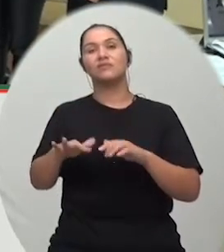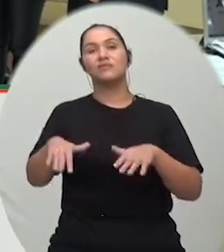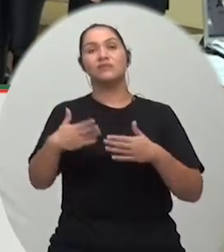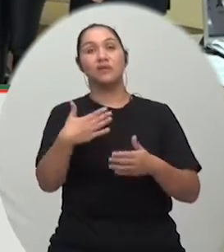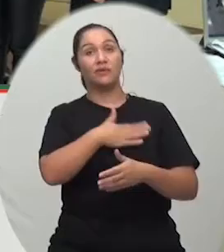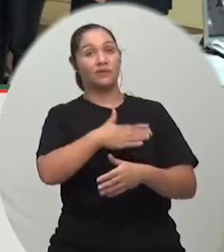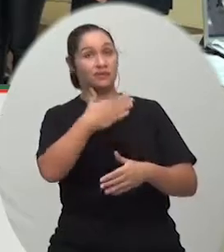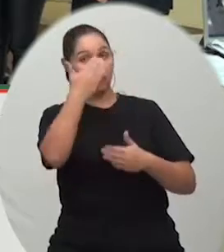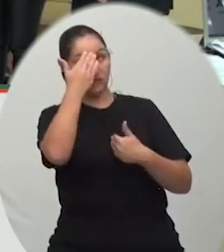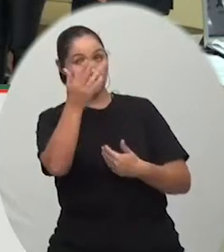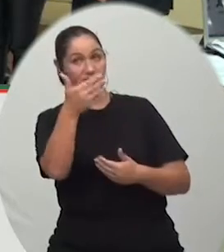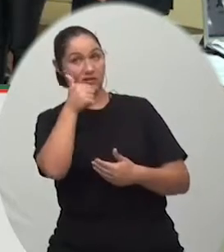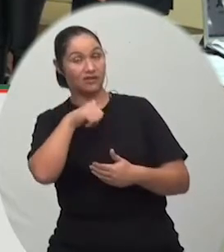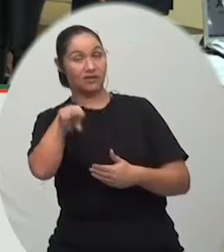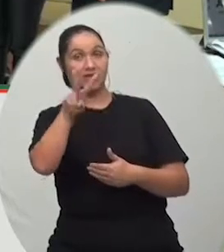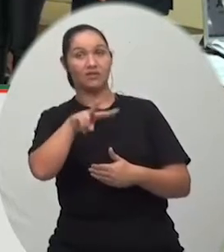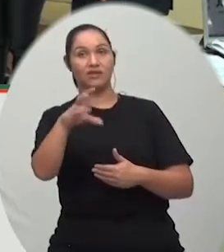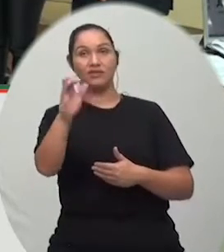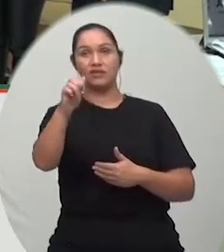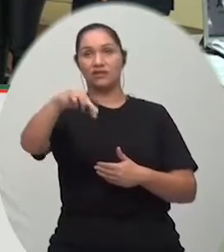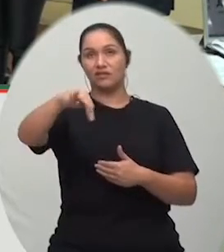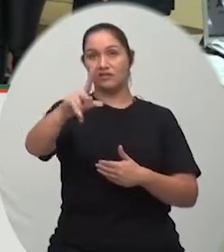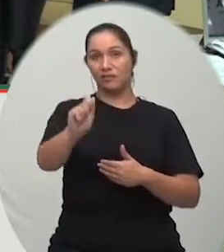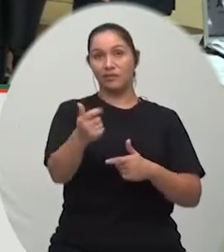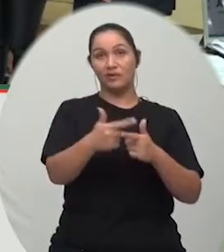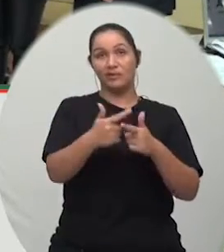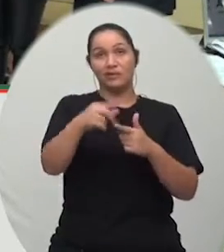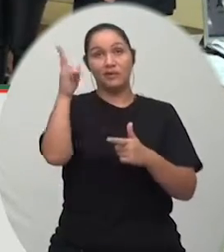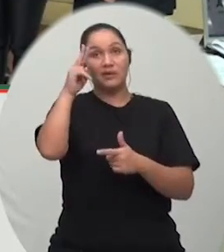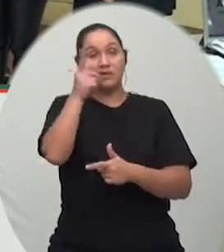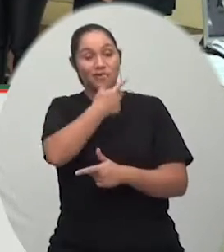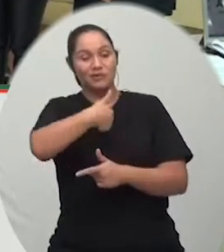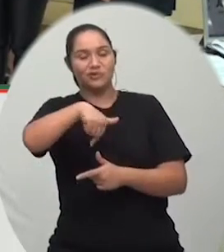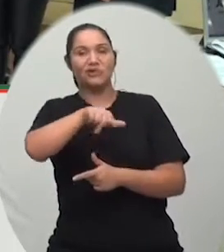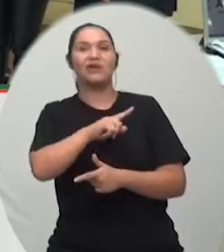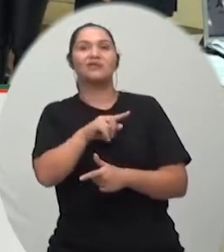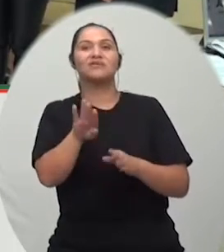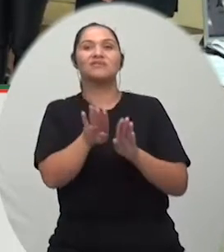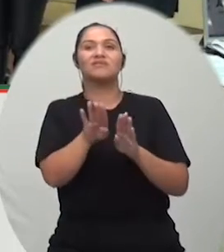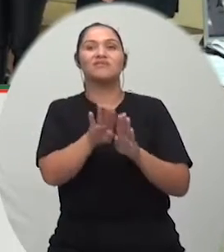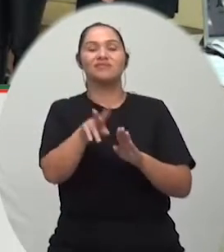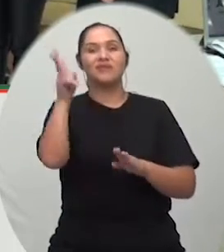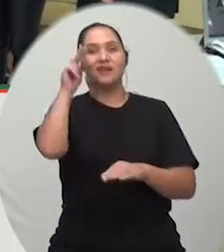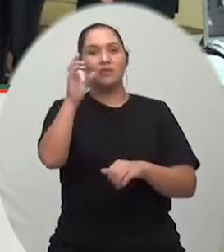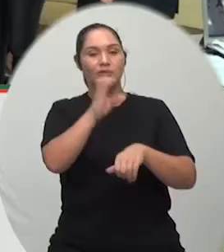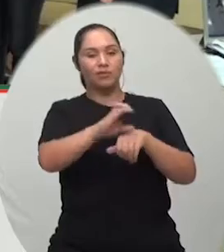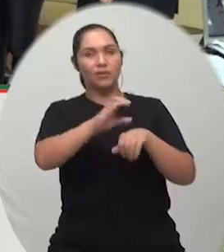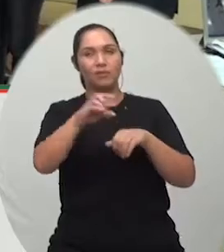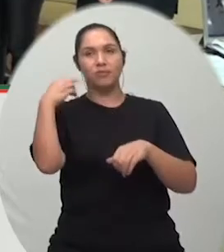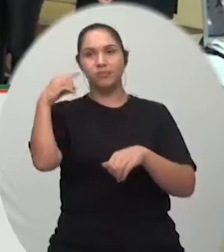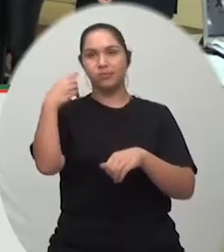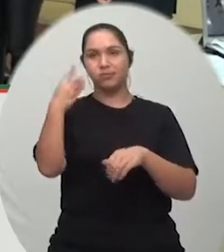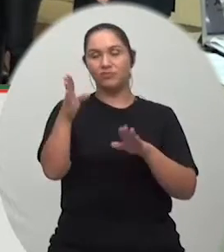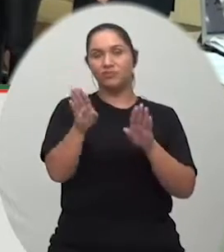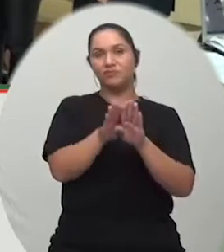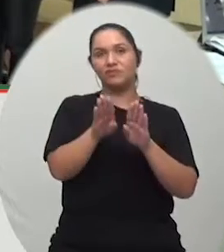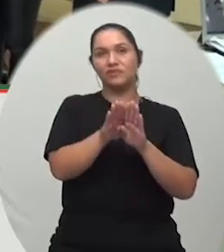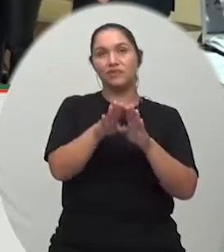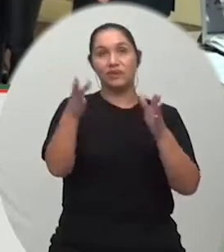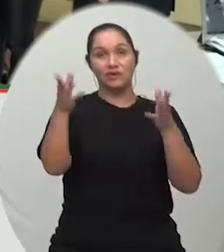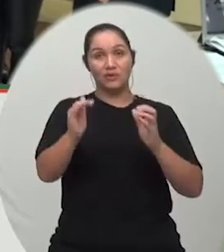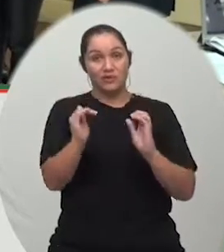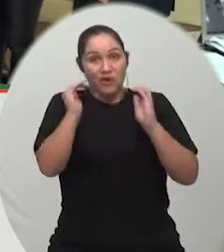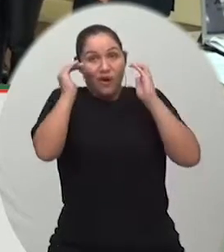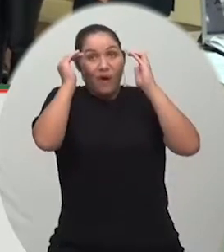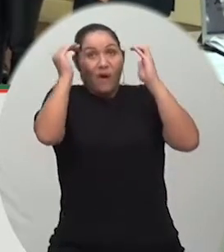vereadora Camila do Nascimento por ter lembrado de nós, por ter lembrado o curso de Direito, por ter nos honrado